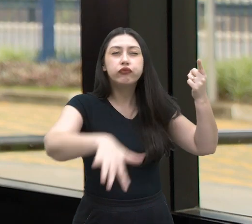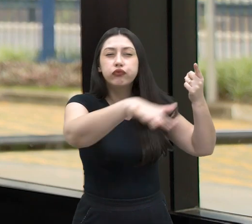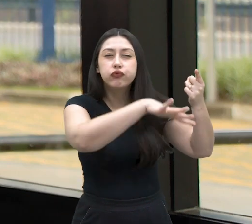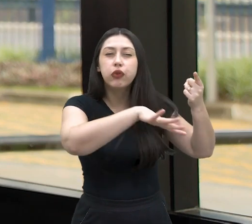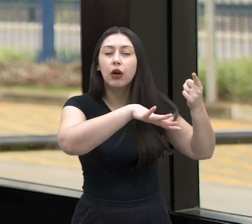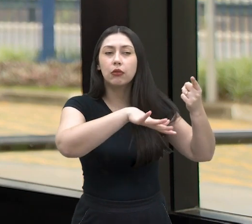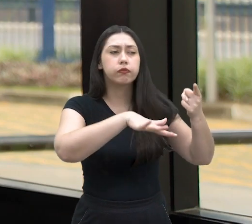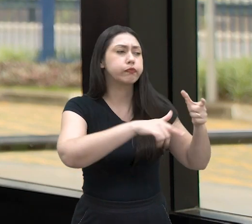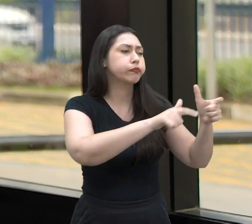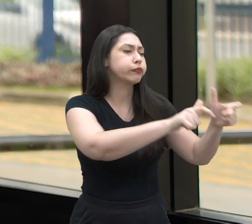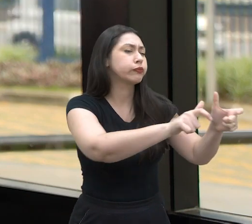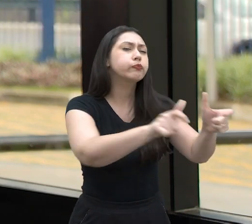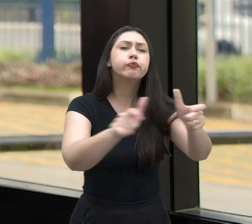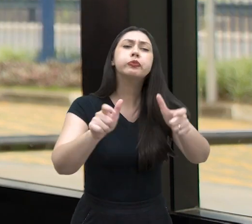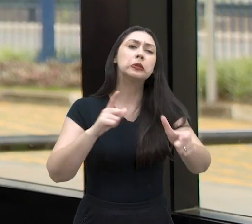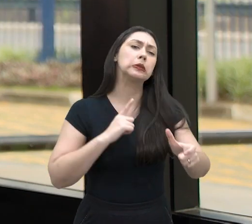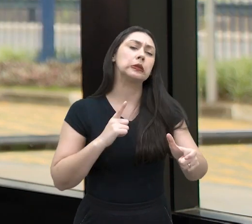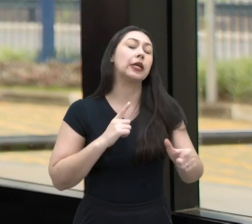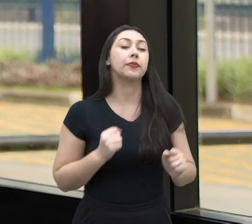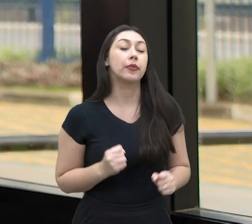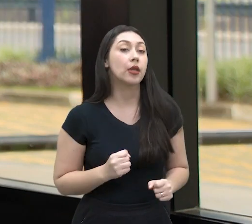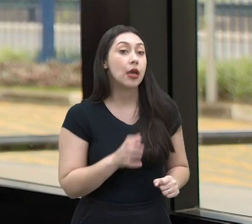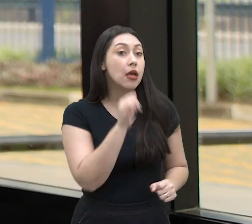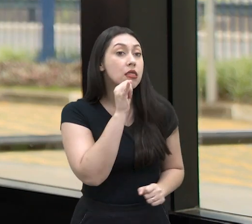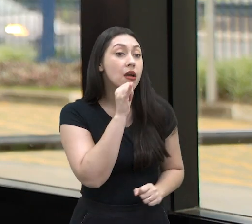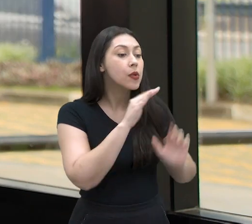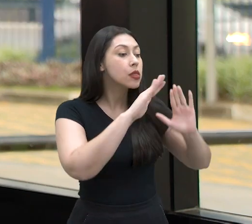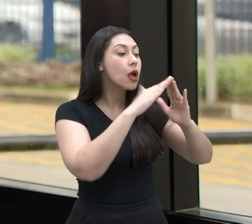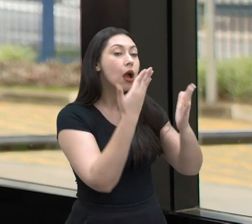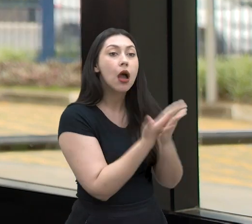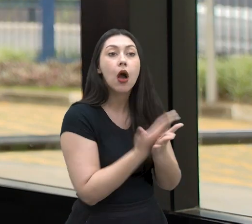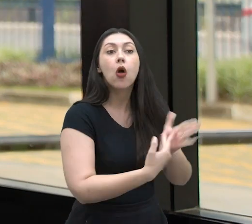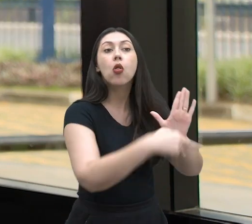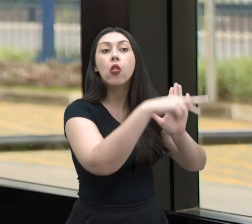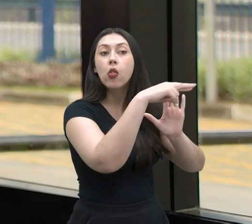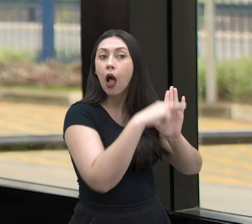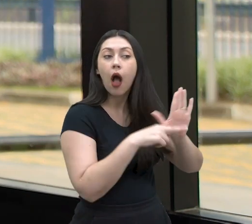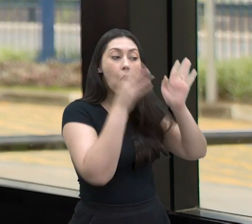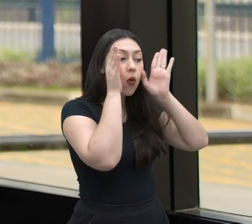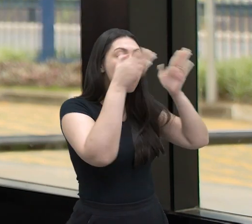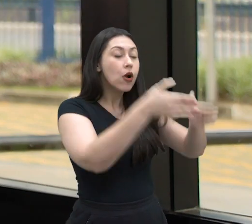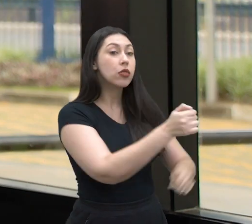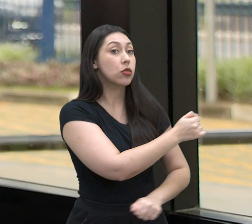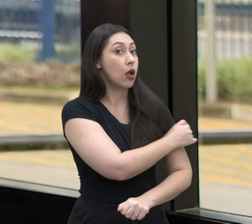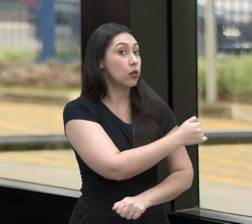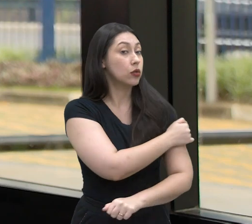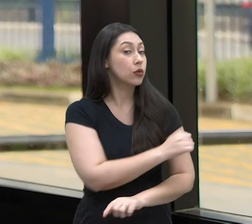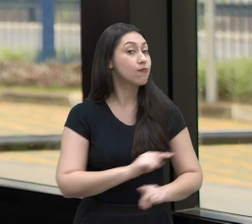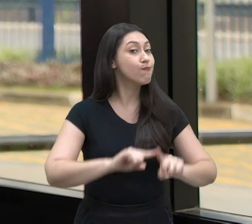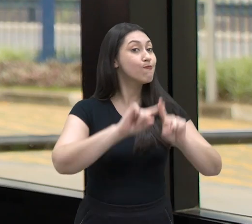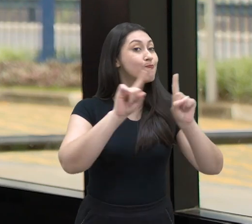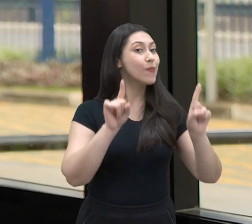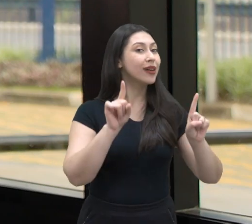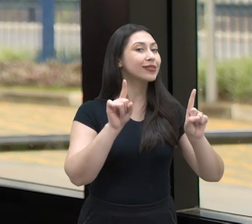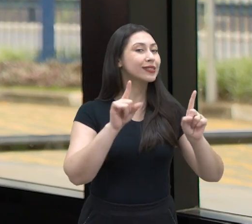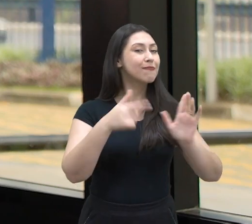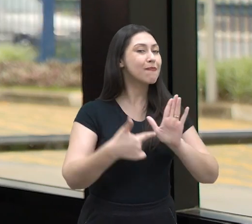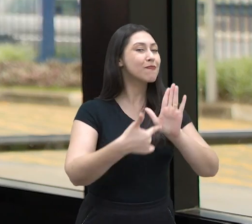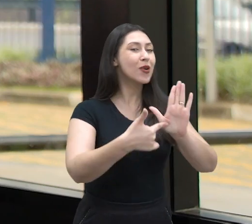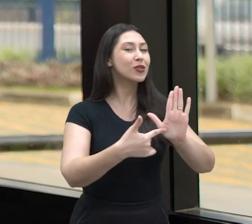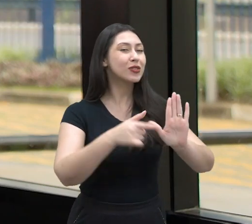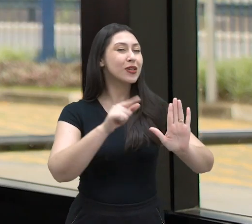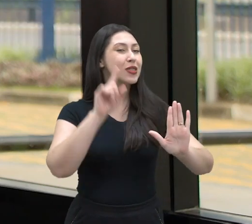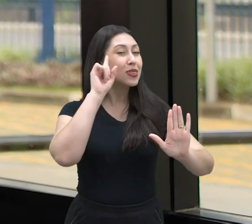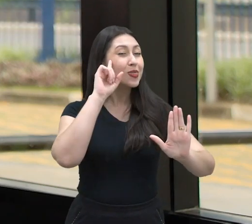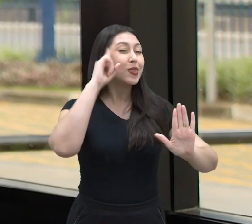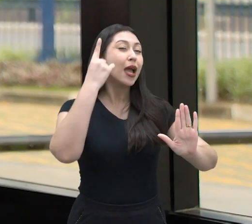para alunos, mas elas estão refletindo quais são as ideias que a gente tem sobre pessoas, sobre poder, sobre como a gente tem que se relacionar